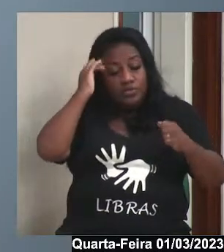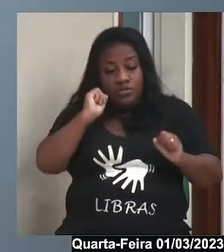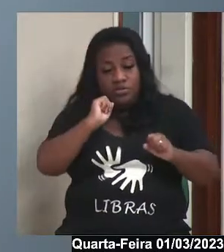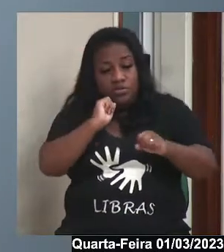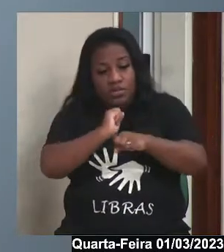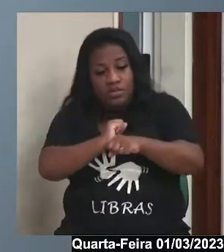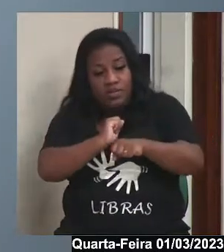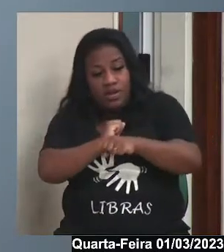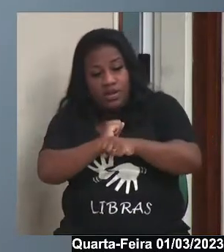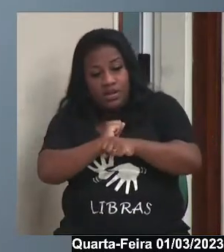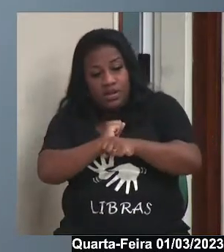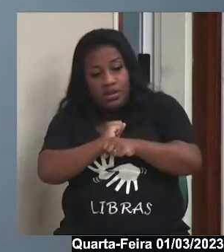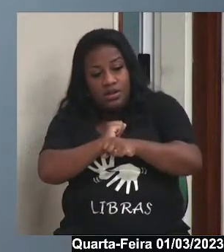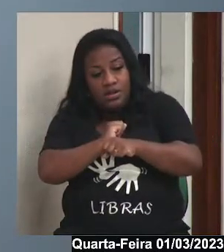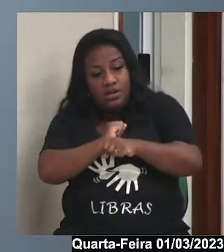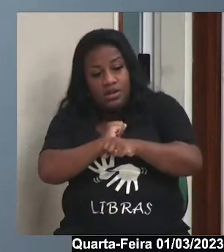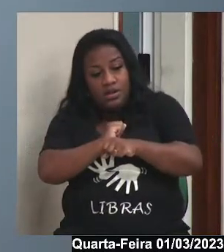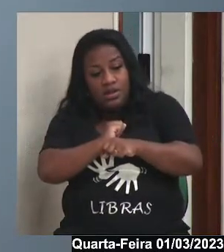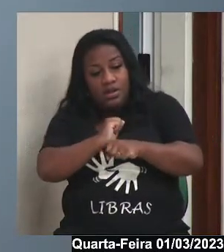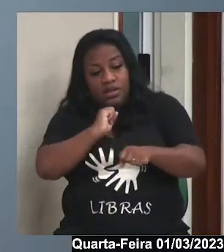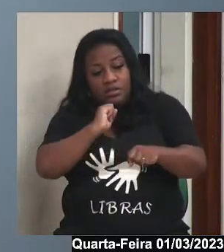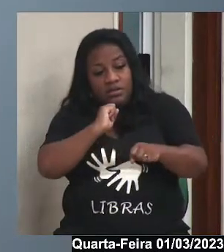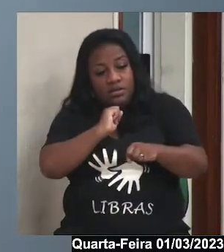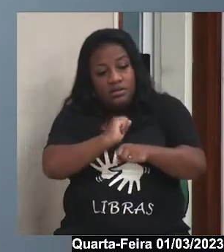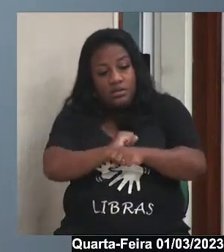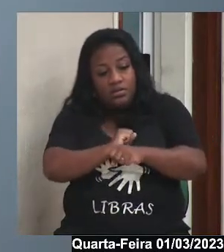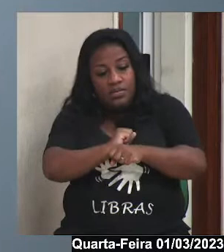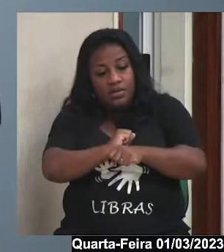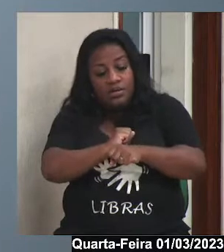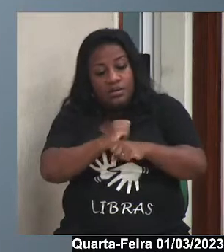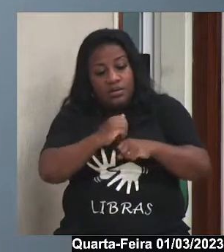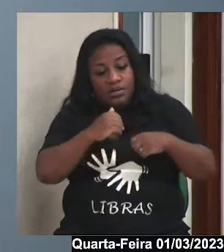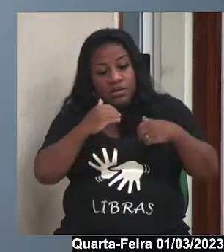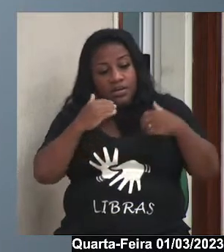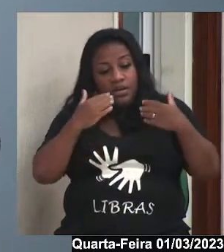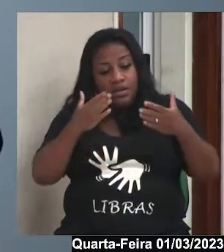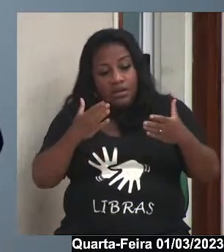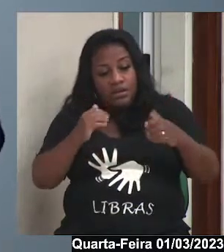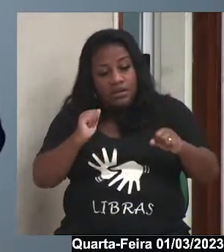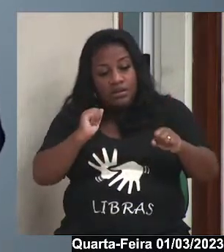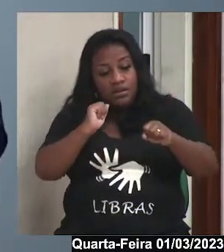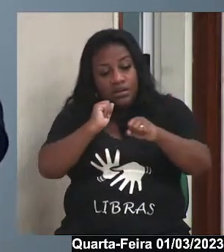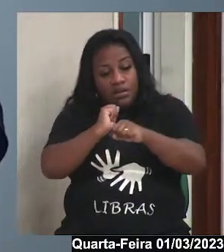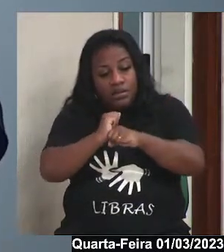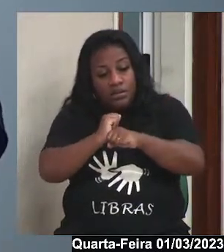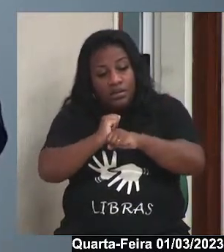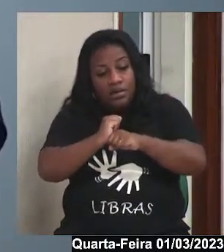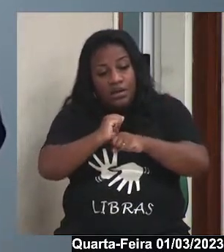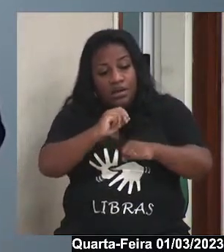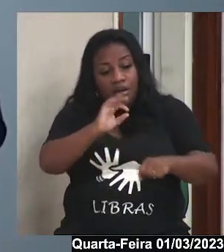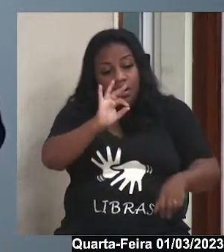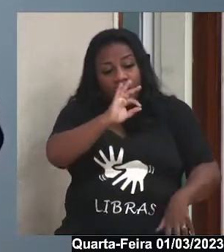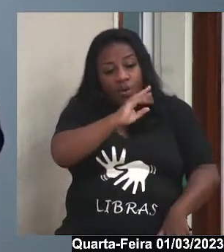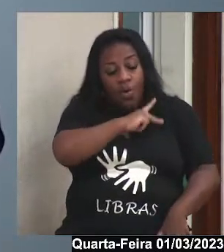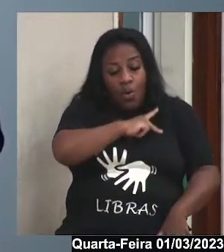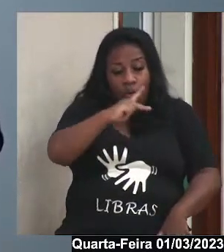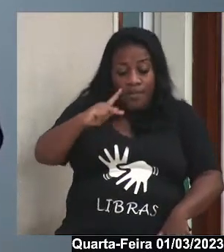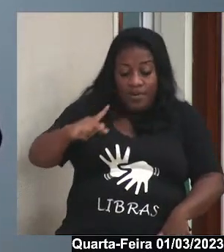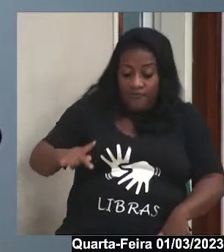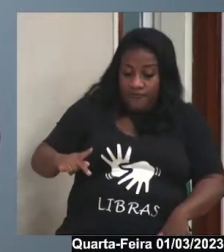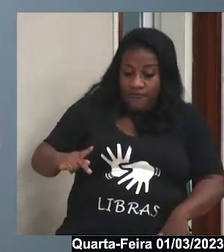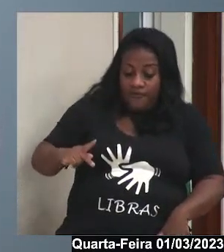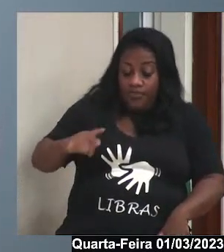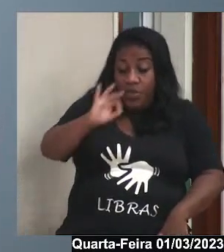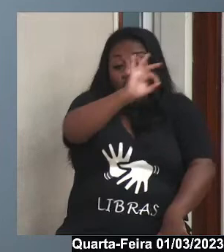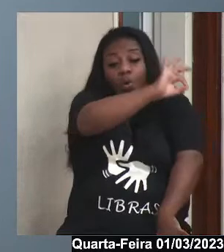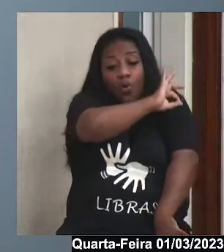para promotor de festa. O senhor não está empossado como produtor cultural, o senhor está empossado como prefeito de uma das